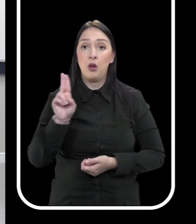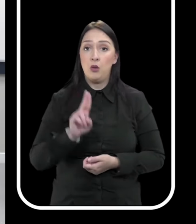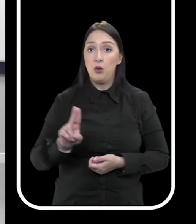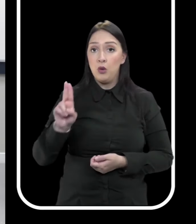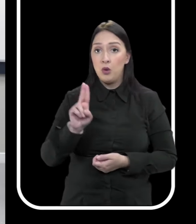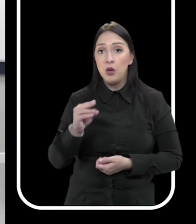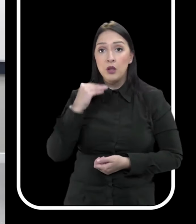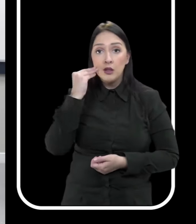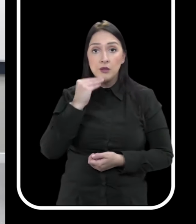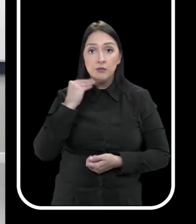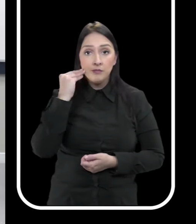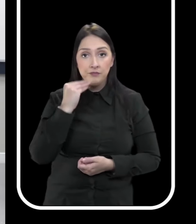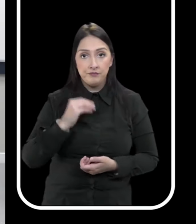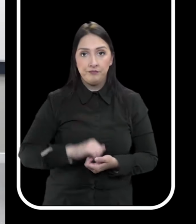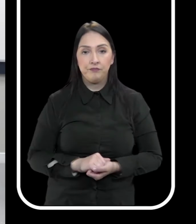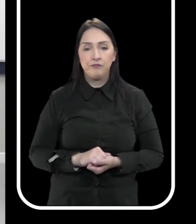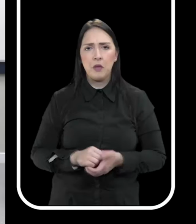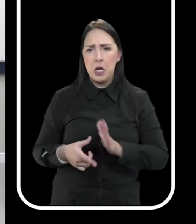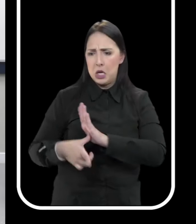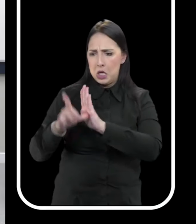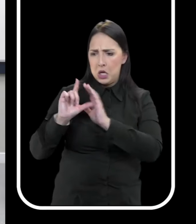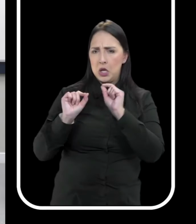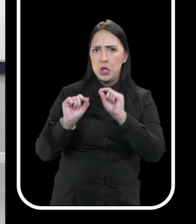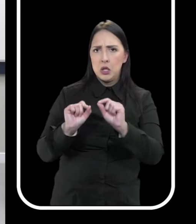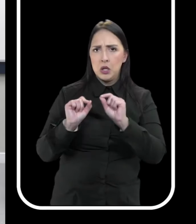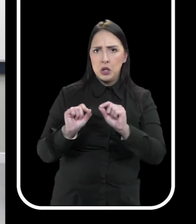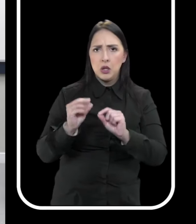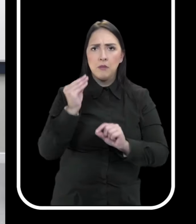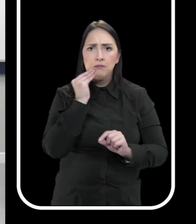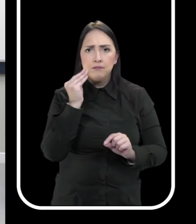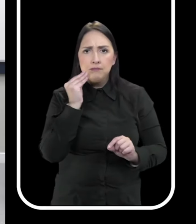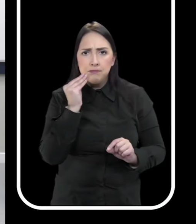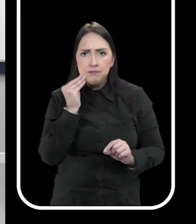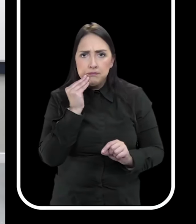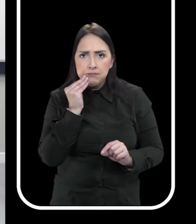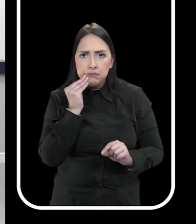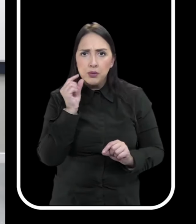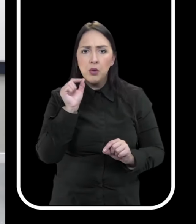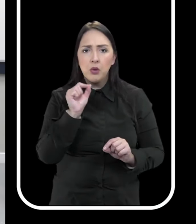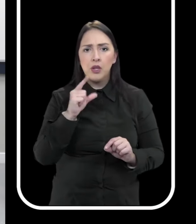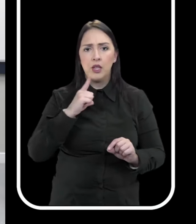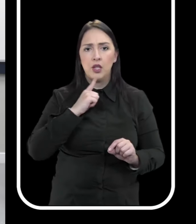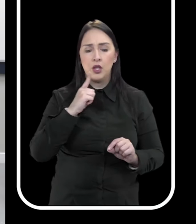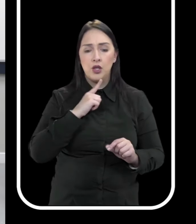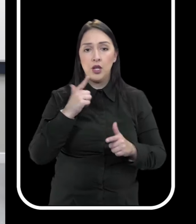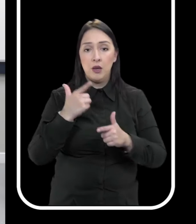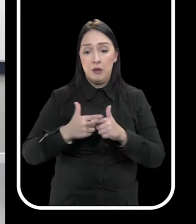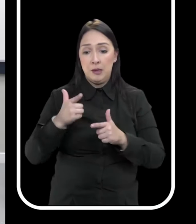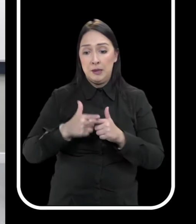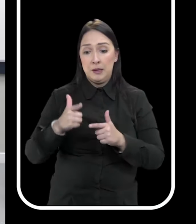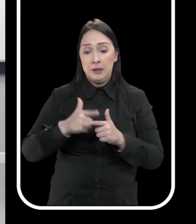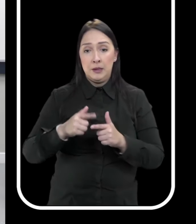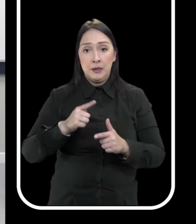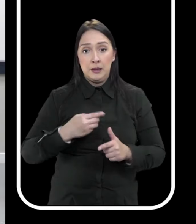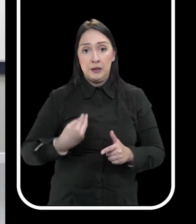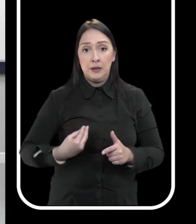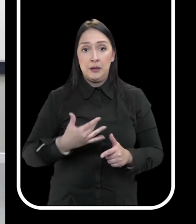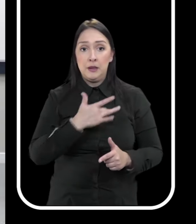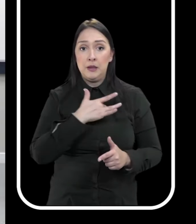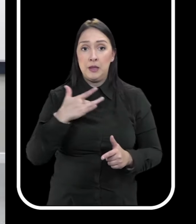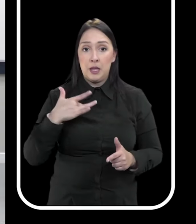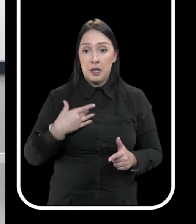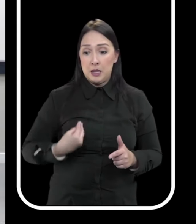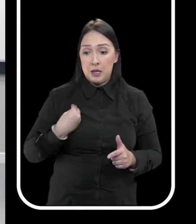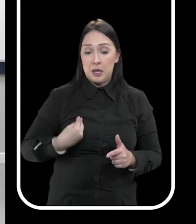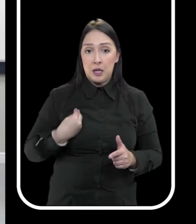a utilização das simulações. Antigamente, se usava o simulador quando havia um risco de vida, né, professor Carlos? Então, nesse